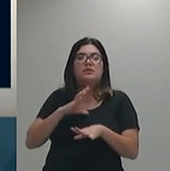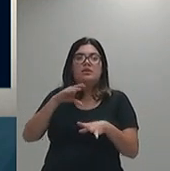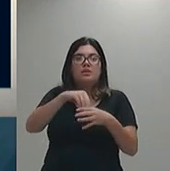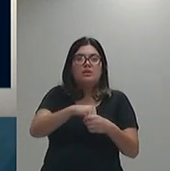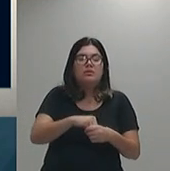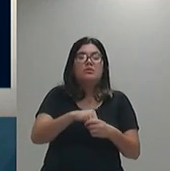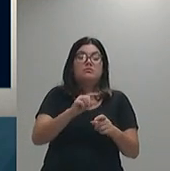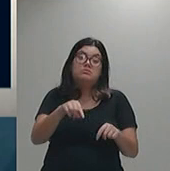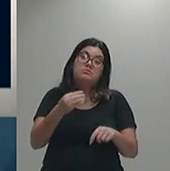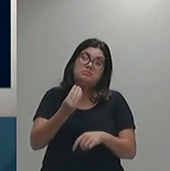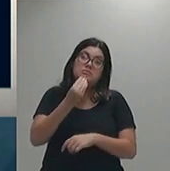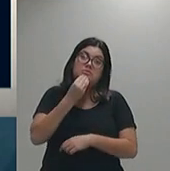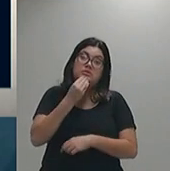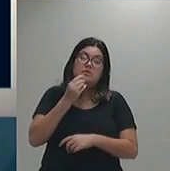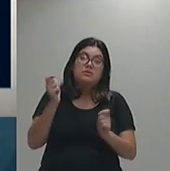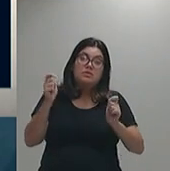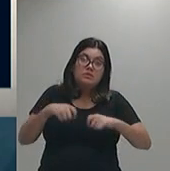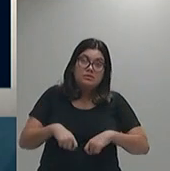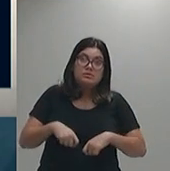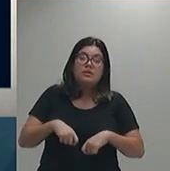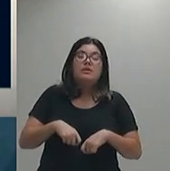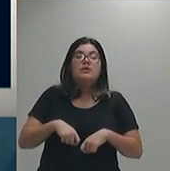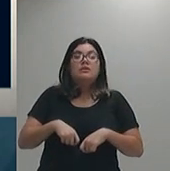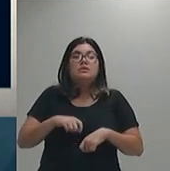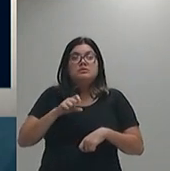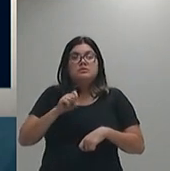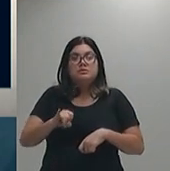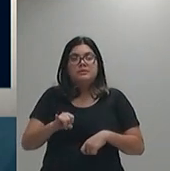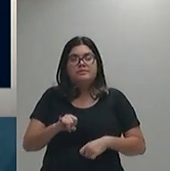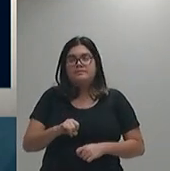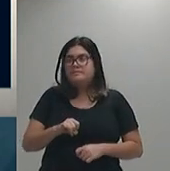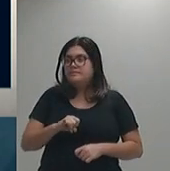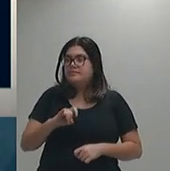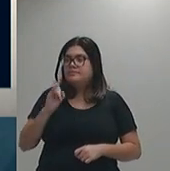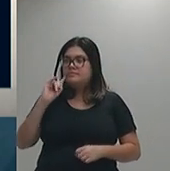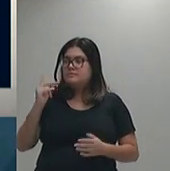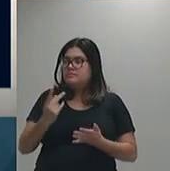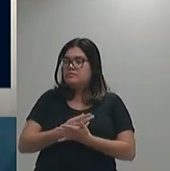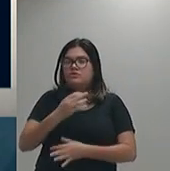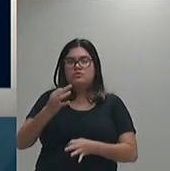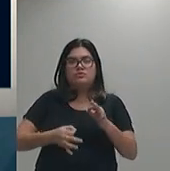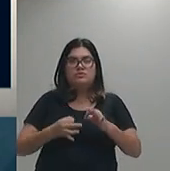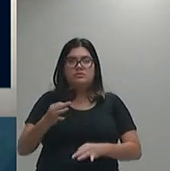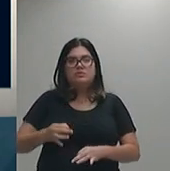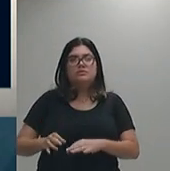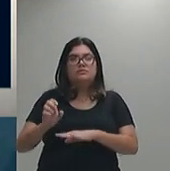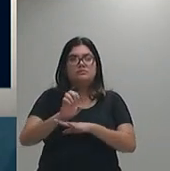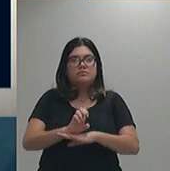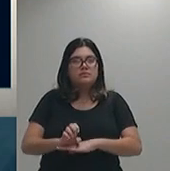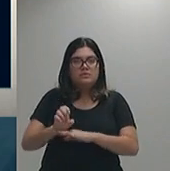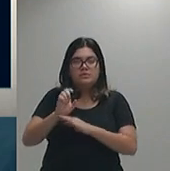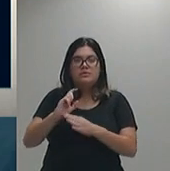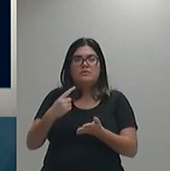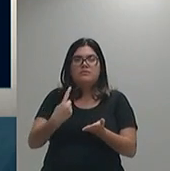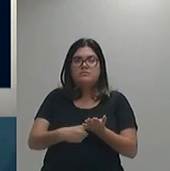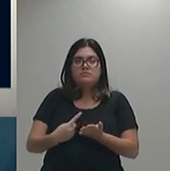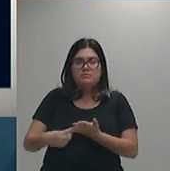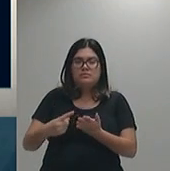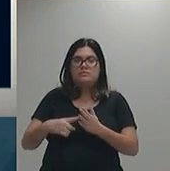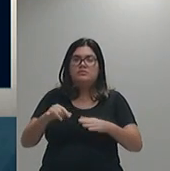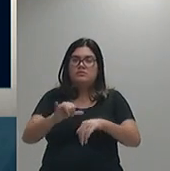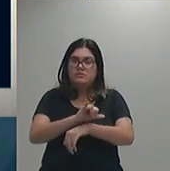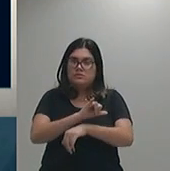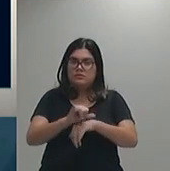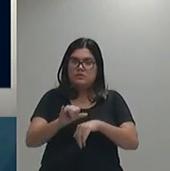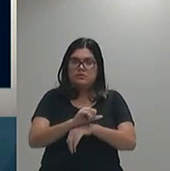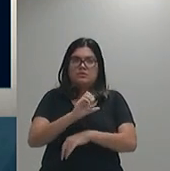possível e no se fosse numa causa no juízo estatal aplicando-se os dispositivos do CPC